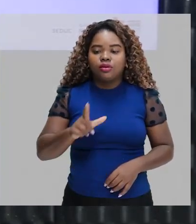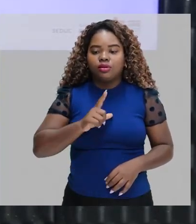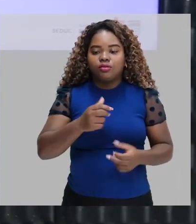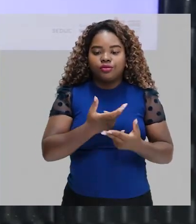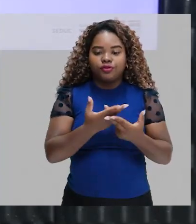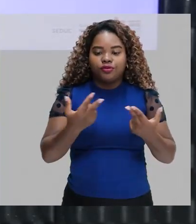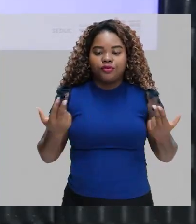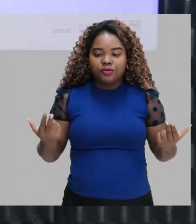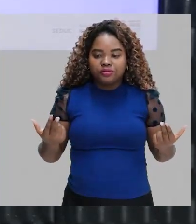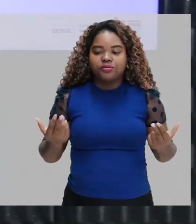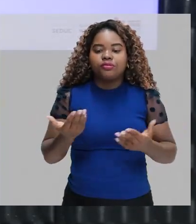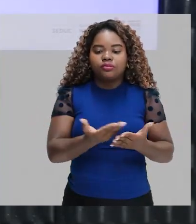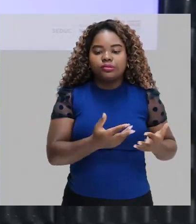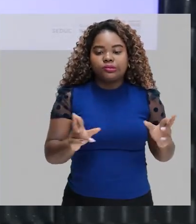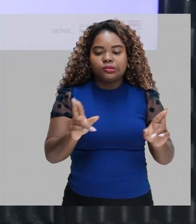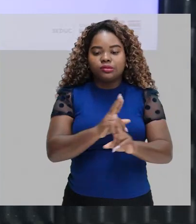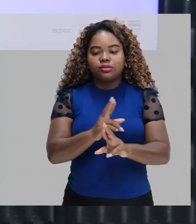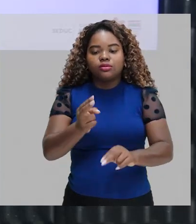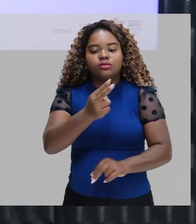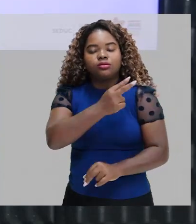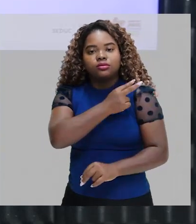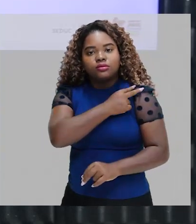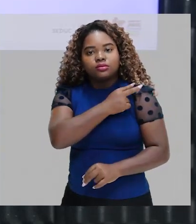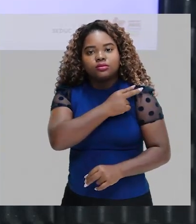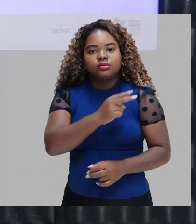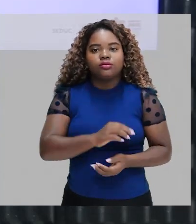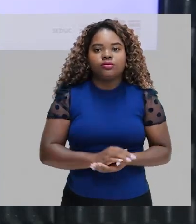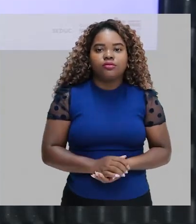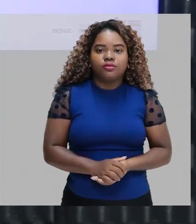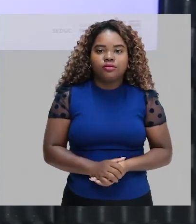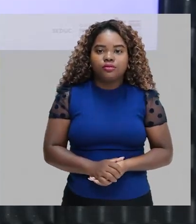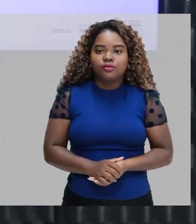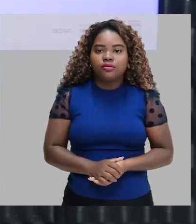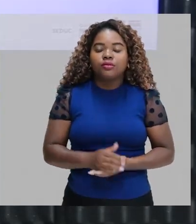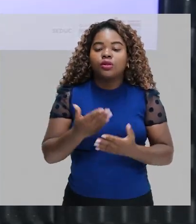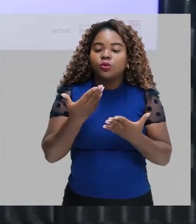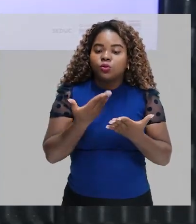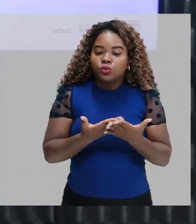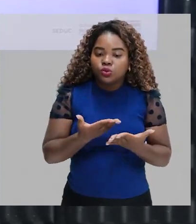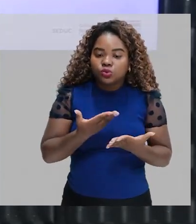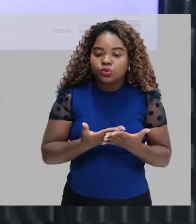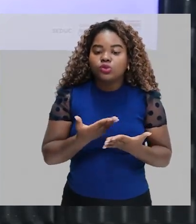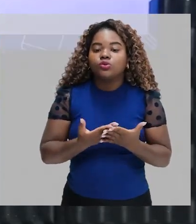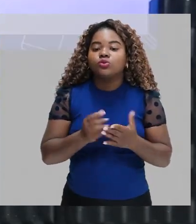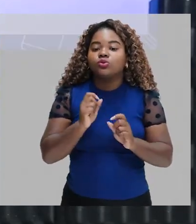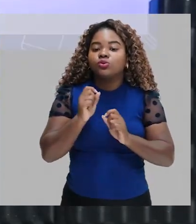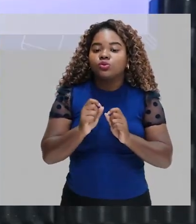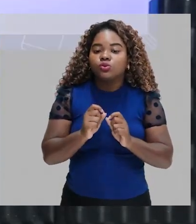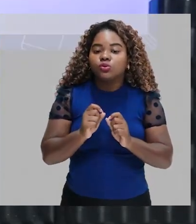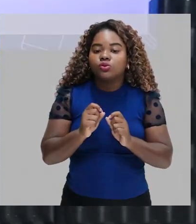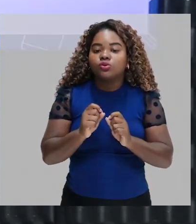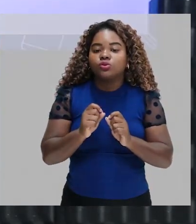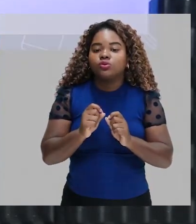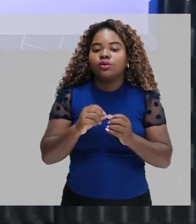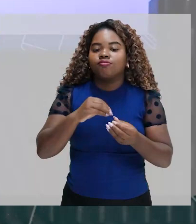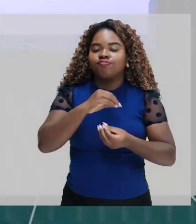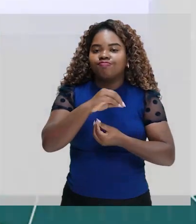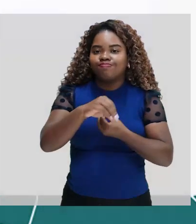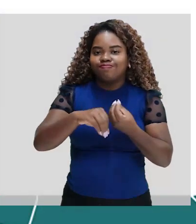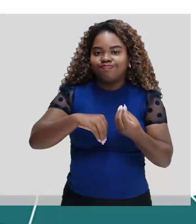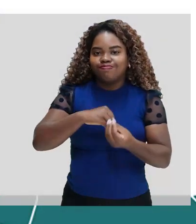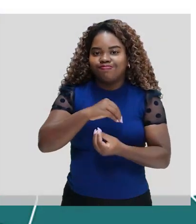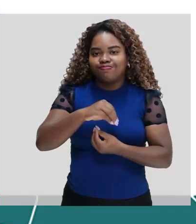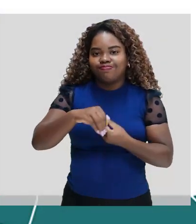uma série de aulas relacionadas ao segundo ano do ensino médio, o estudo das soluções,